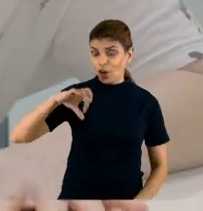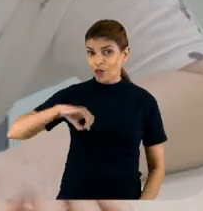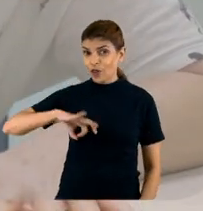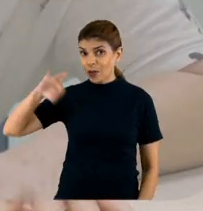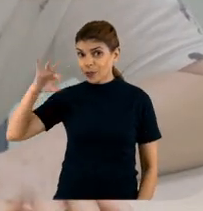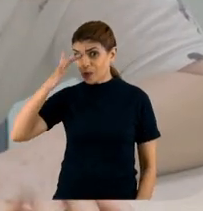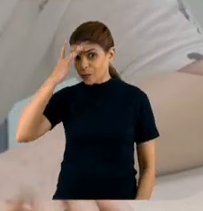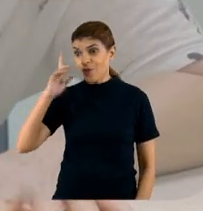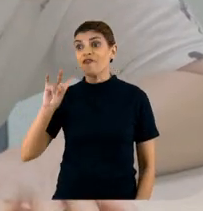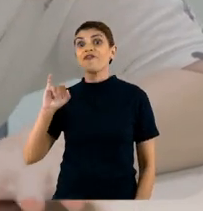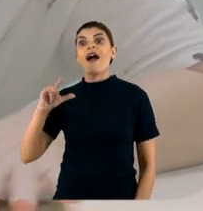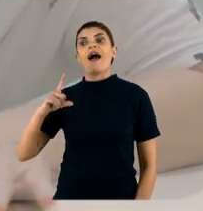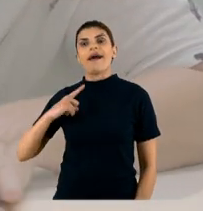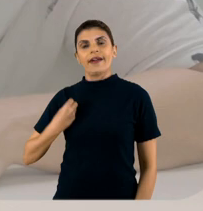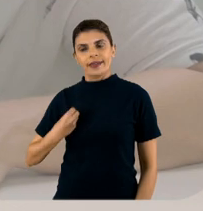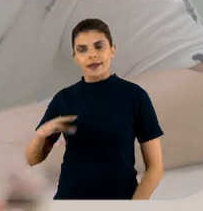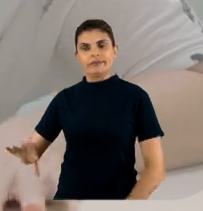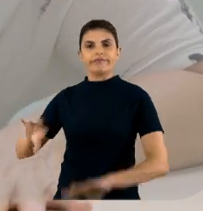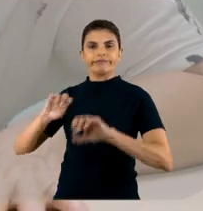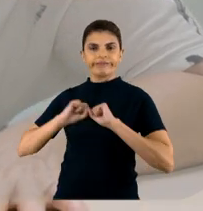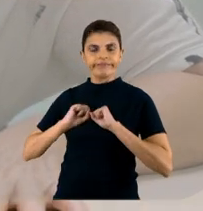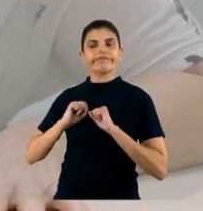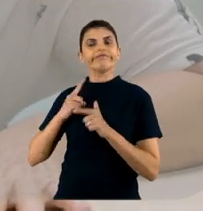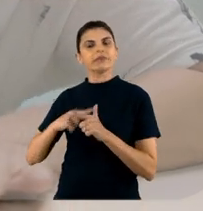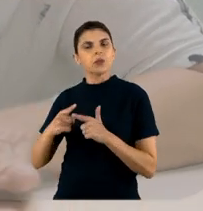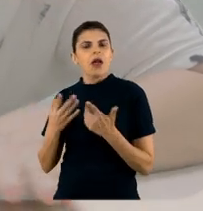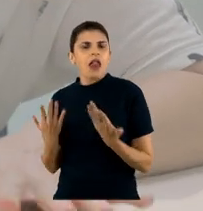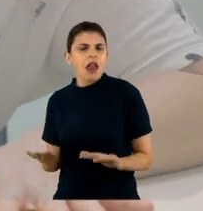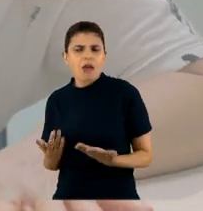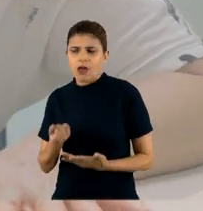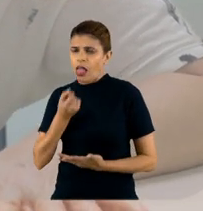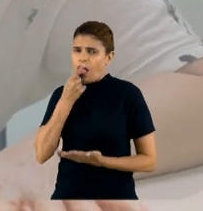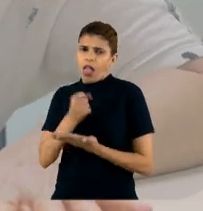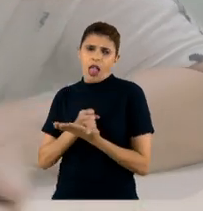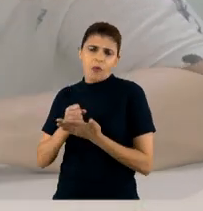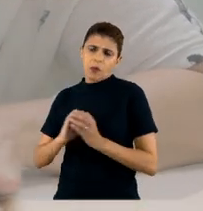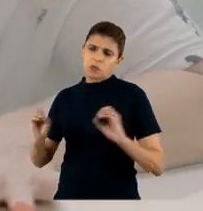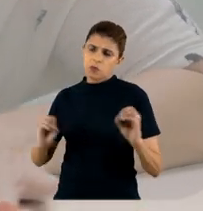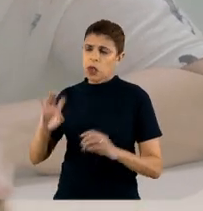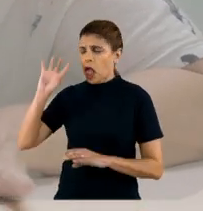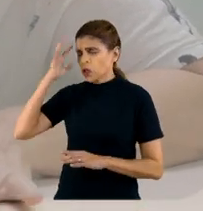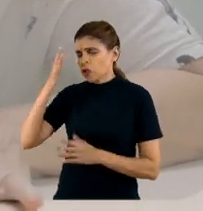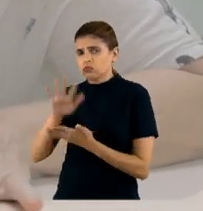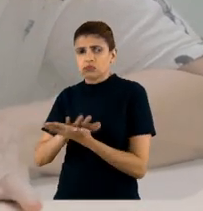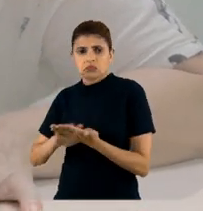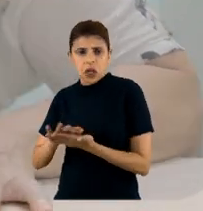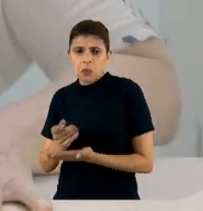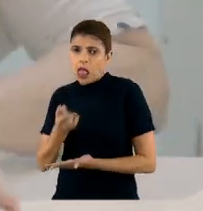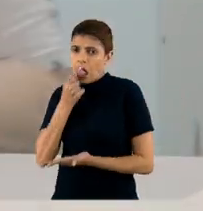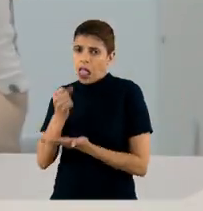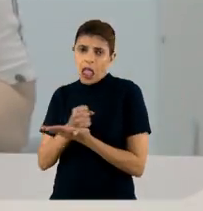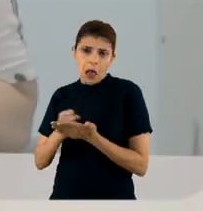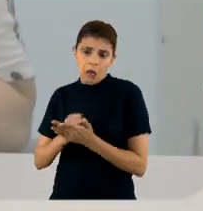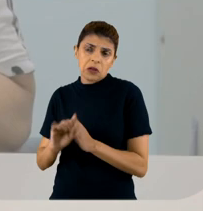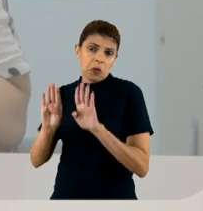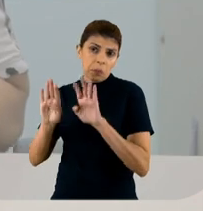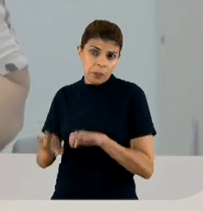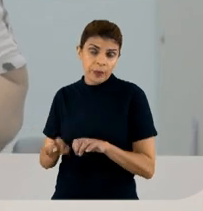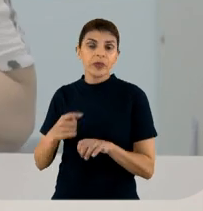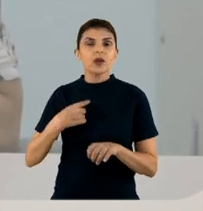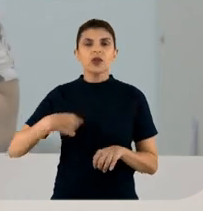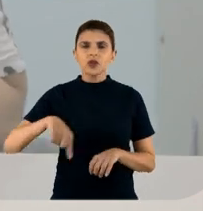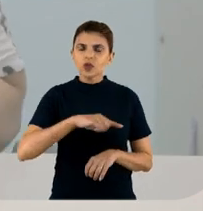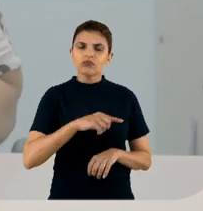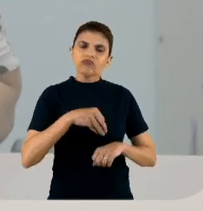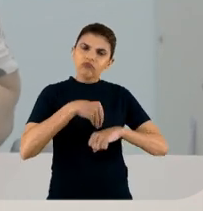quem vai ter covid vai ter um caso leve sem remédio nenhum e vai se resolver sem nenhum remédio Então a nossa conduta ainda